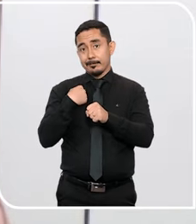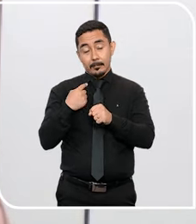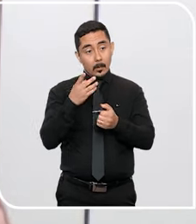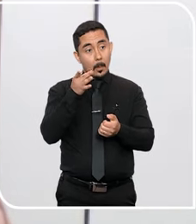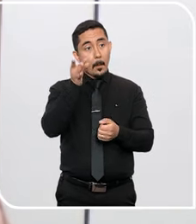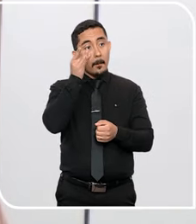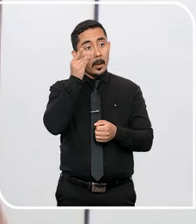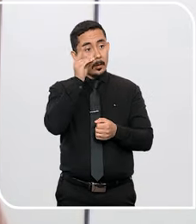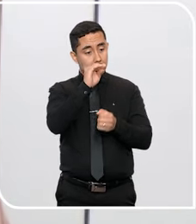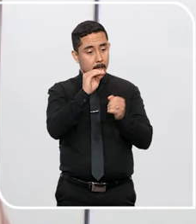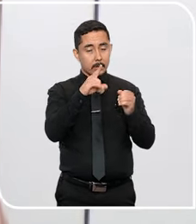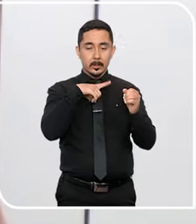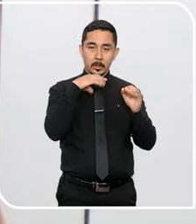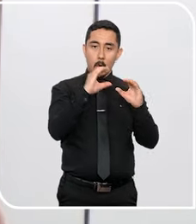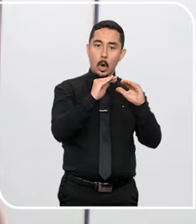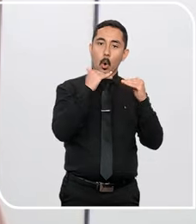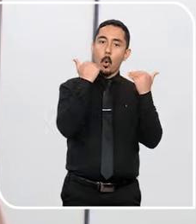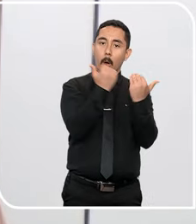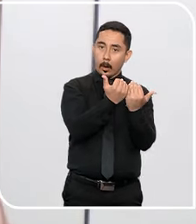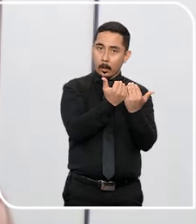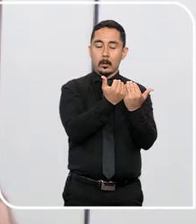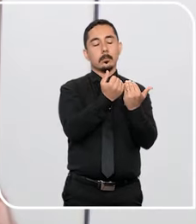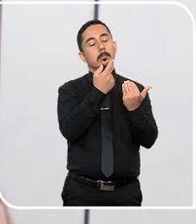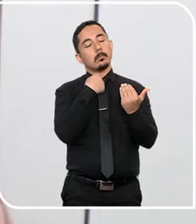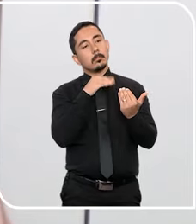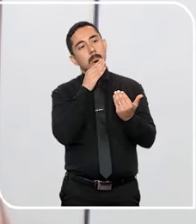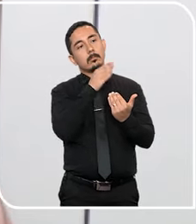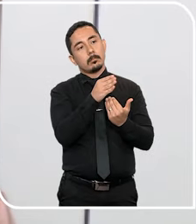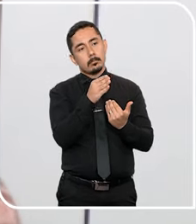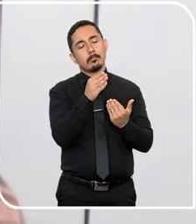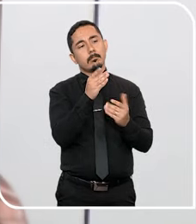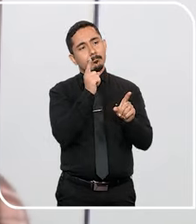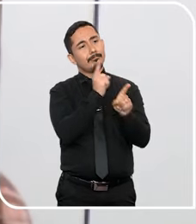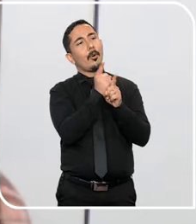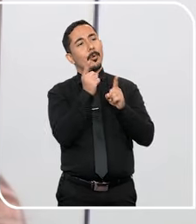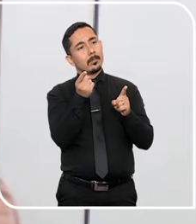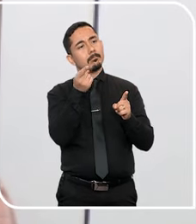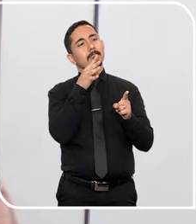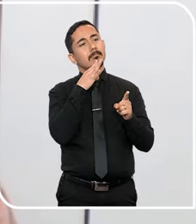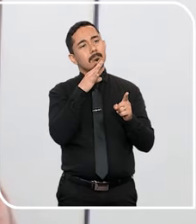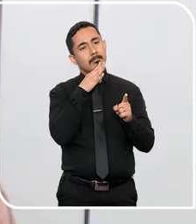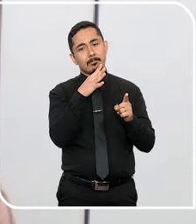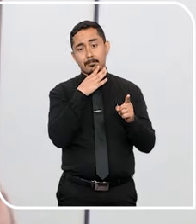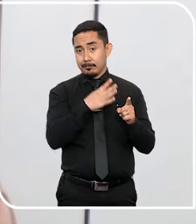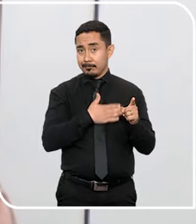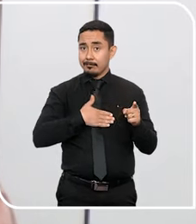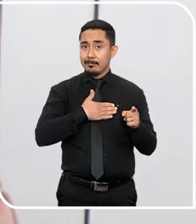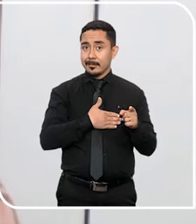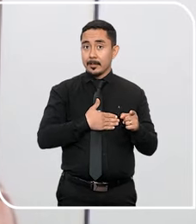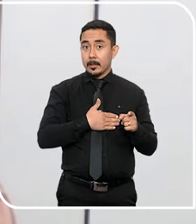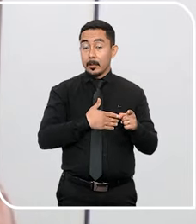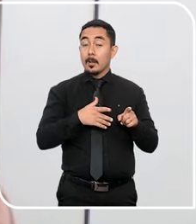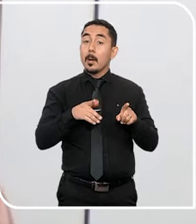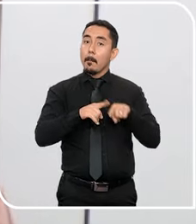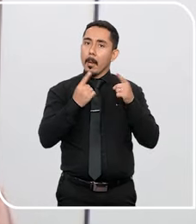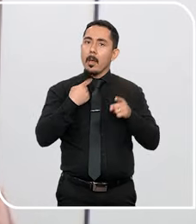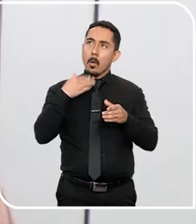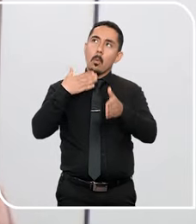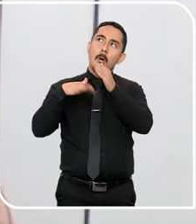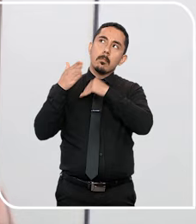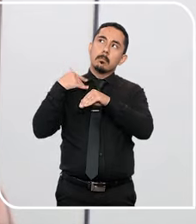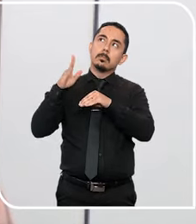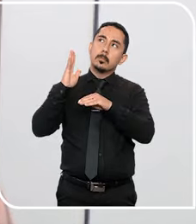passado pessoalmente num congresso né Isa e mas eu já tinha eh conhecido ela antes numa palestra que eu